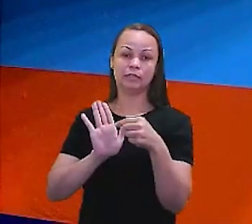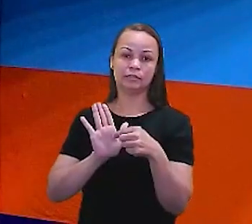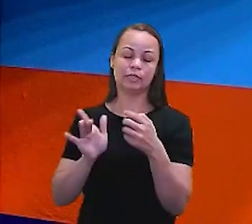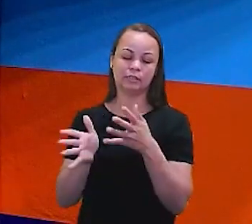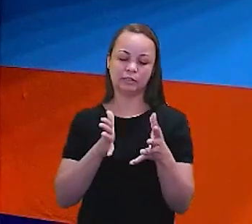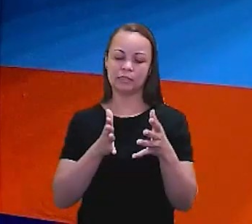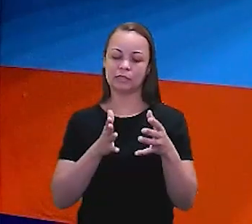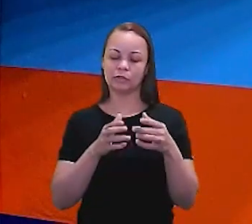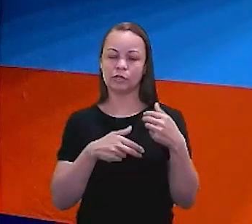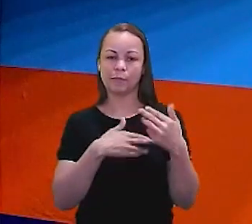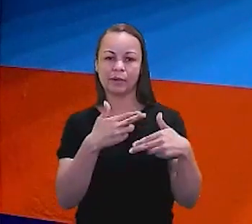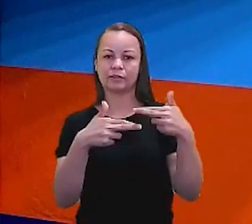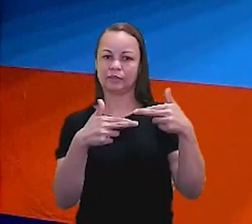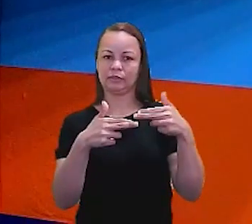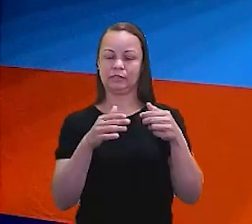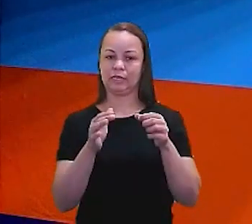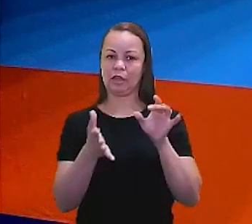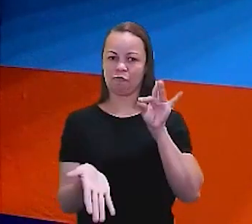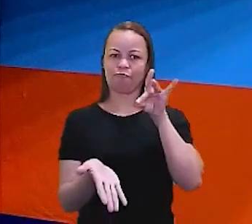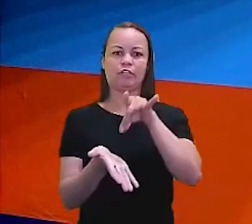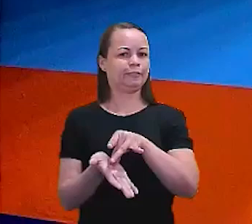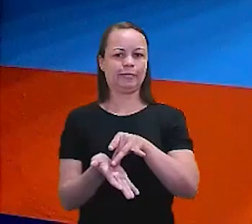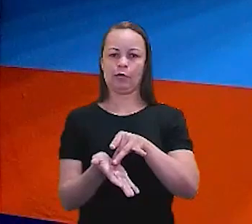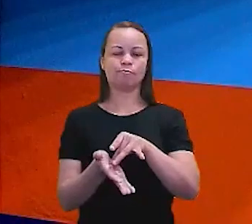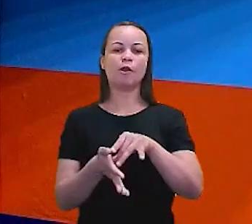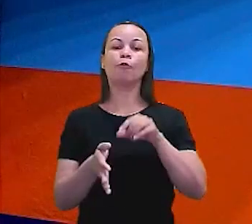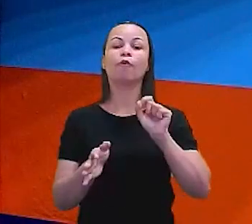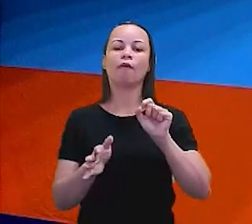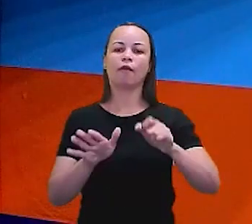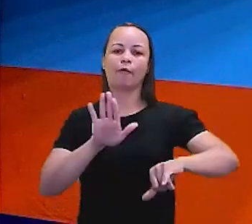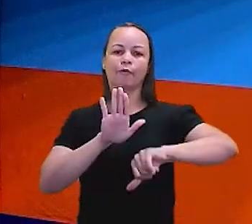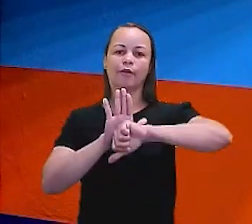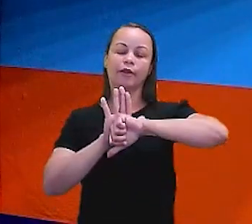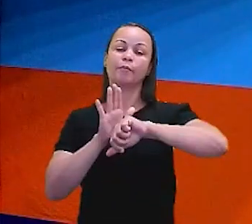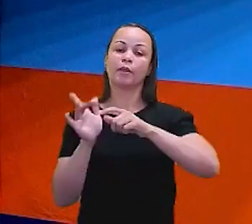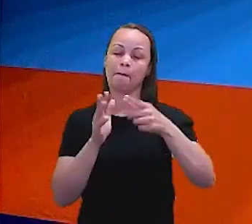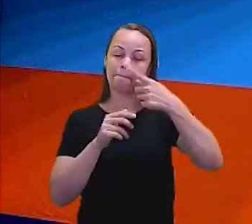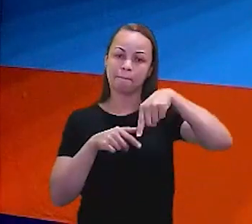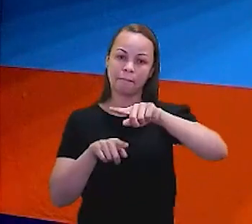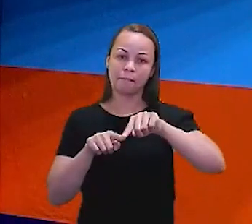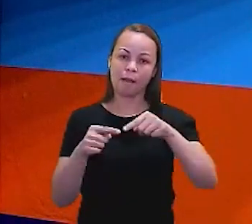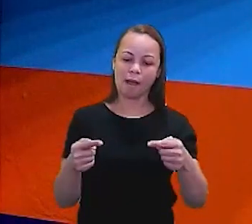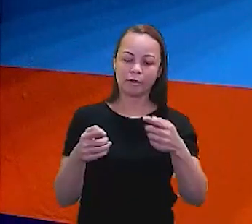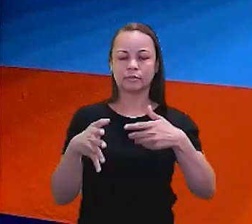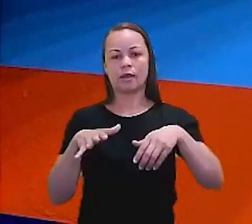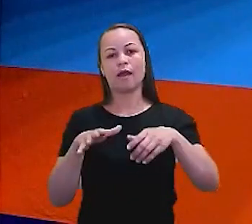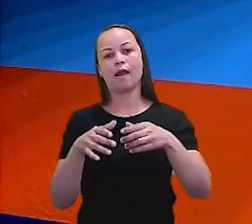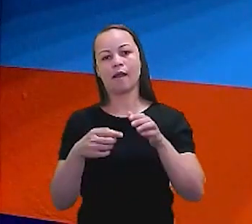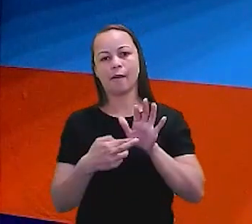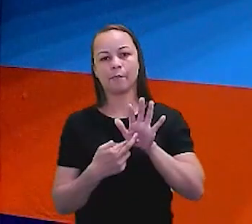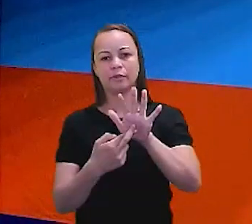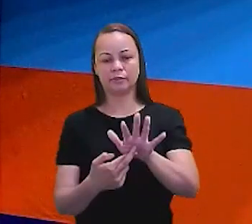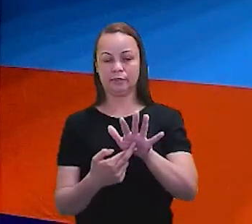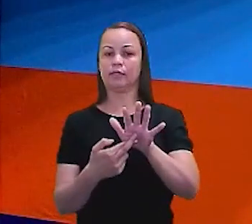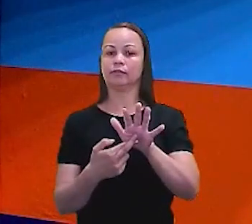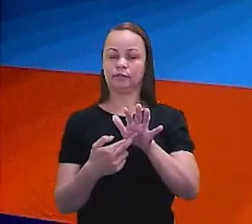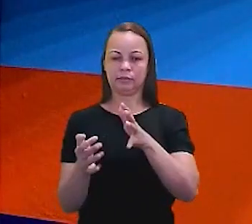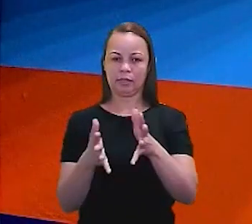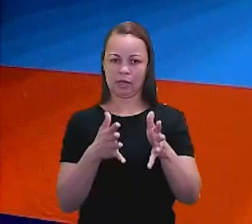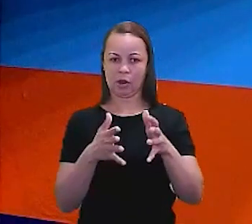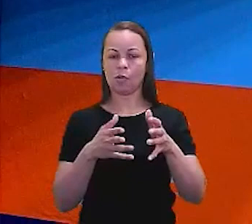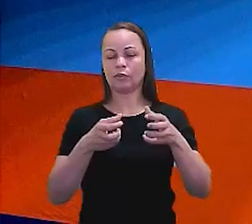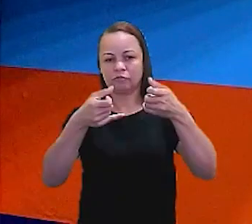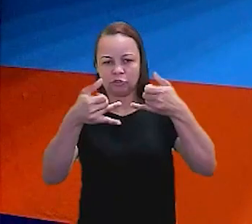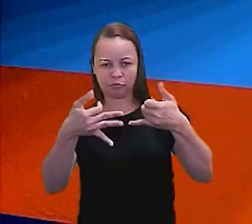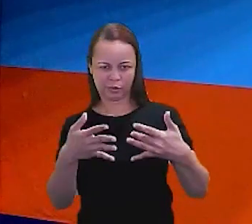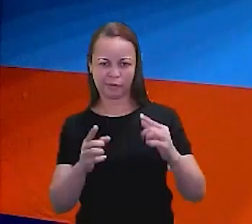ser oficial é um crime. Então, para você entender, eles estão protegidos, porém, as representações sem ser oficiais, calma que eu vou